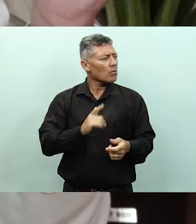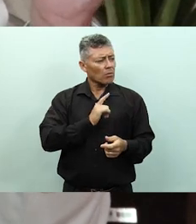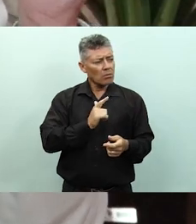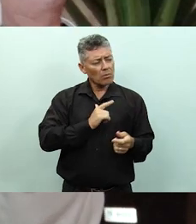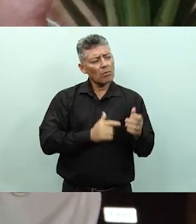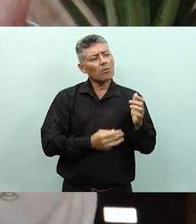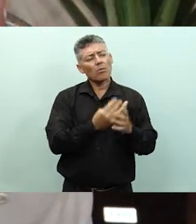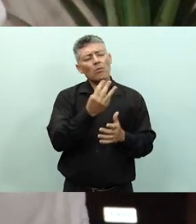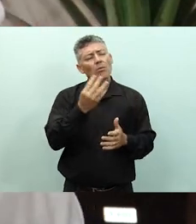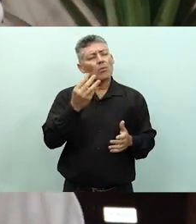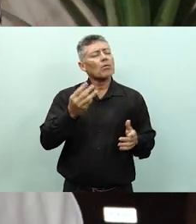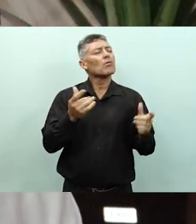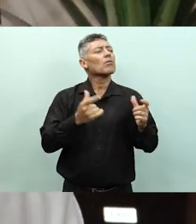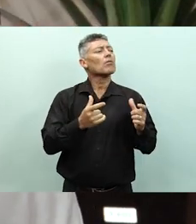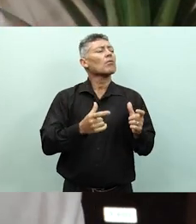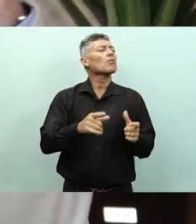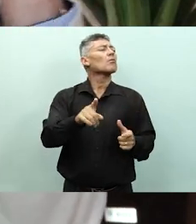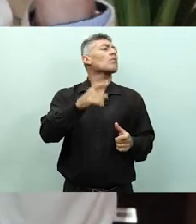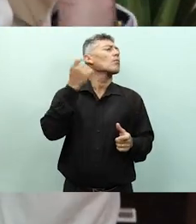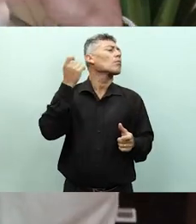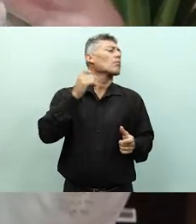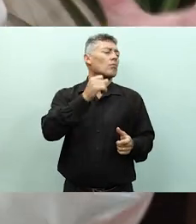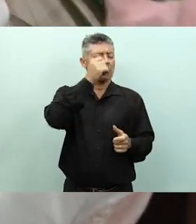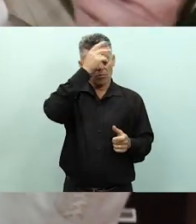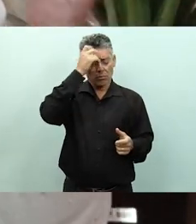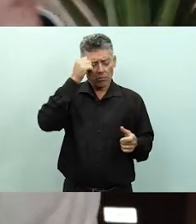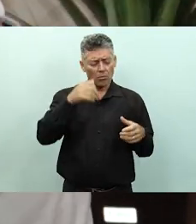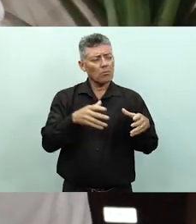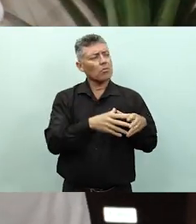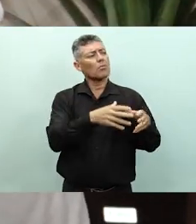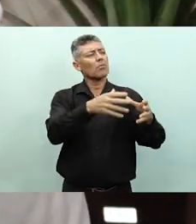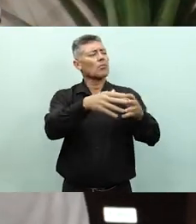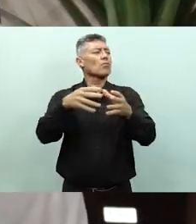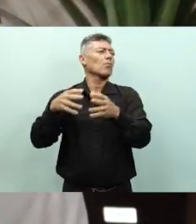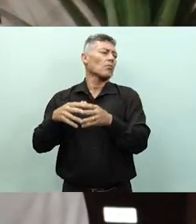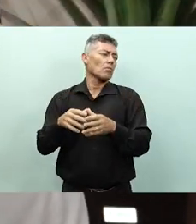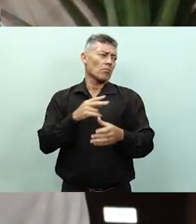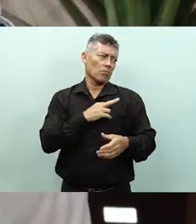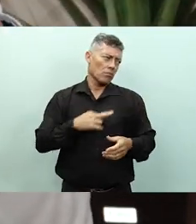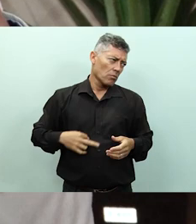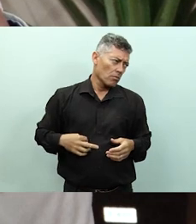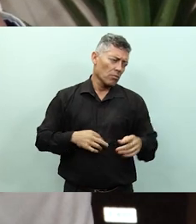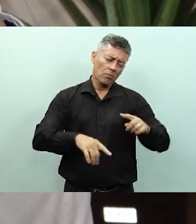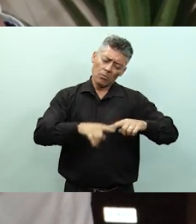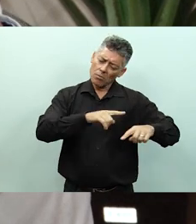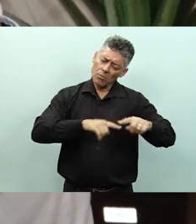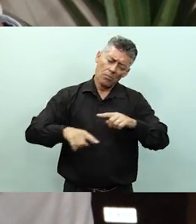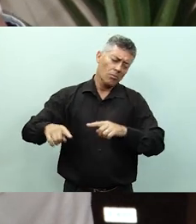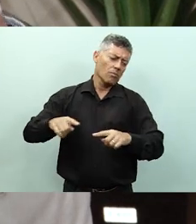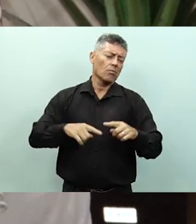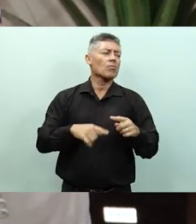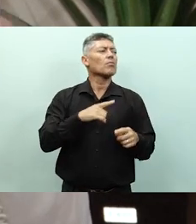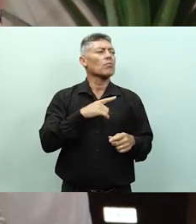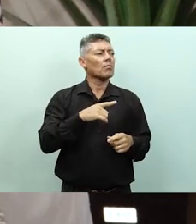terceiro lugar para prefeito, um ex-prefeito, um grupo de vereadores ou um grupo de lideranças,